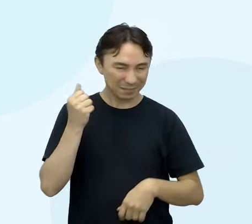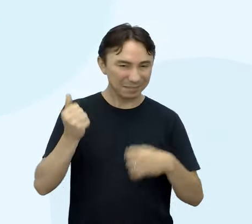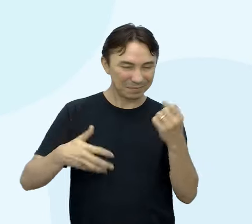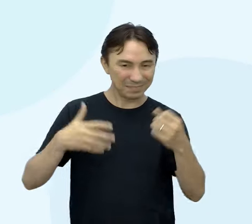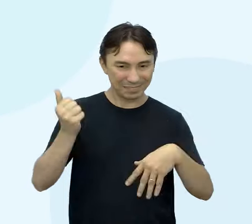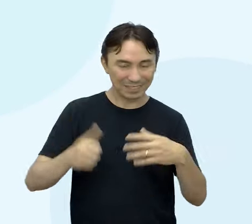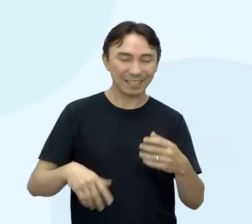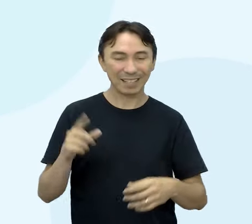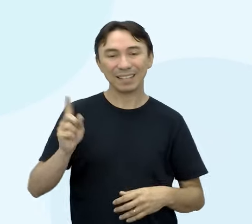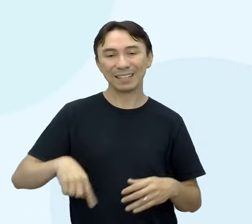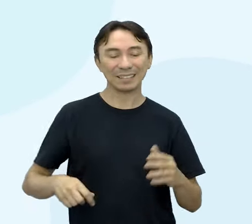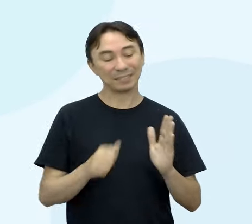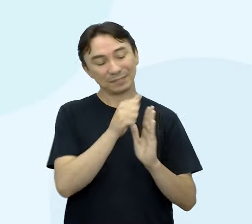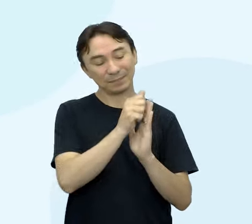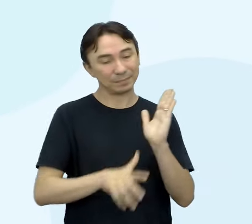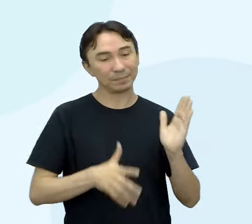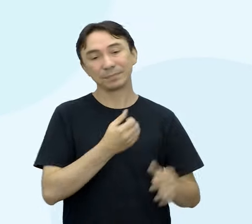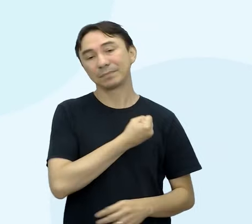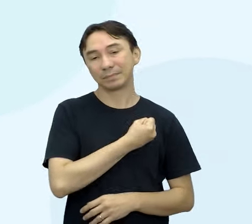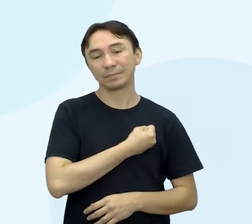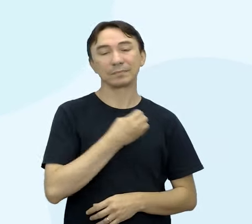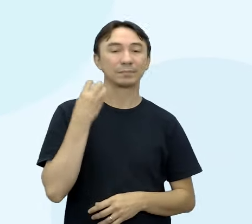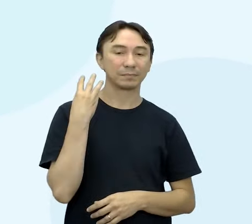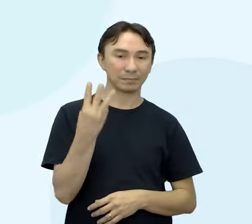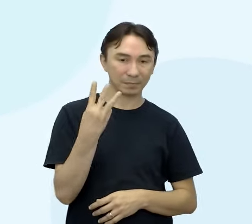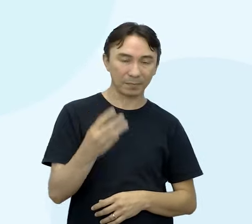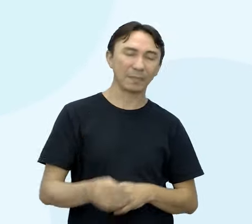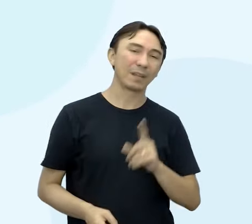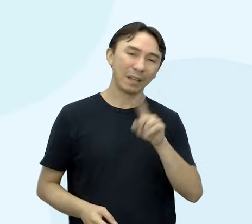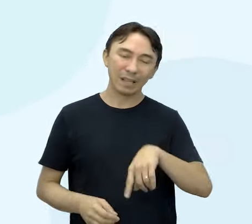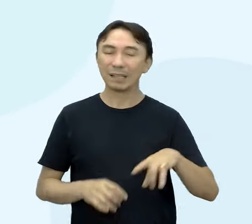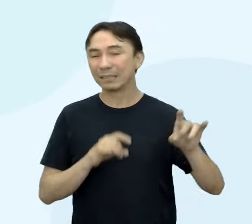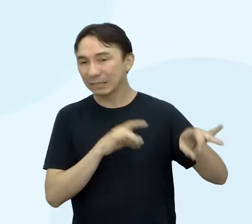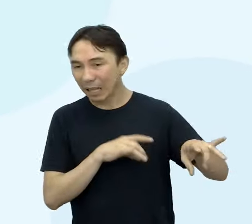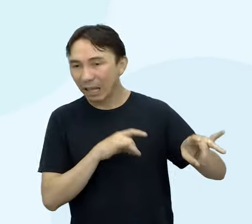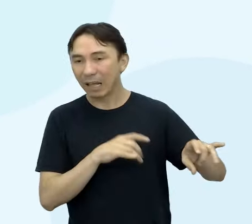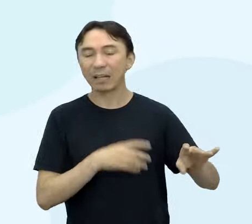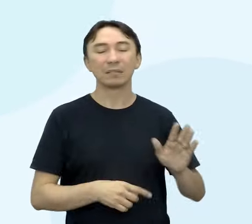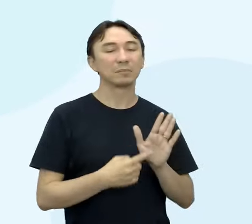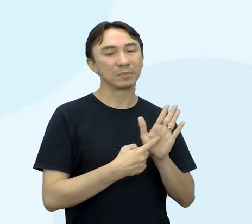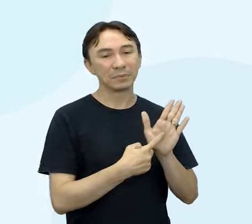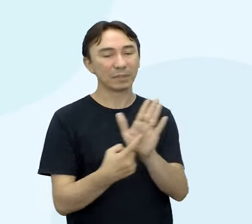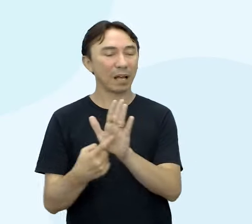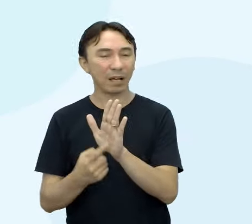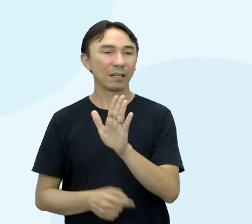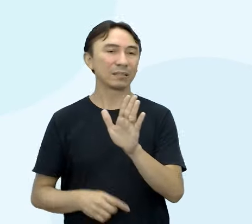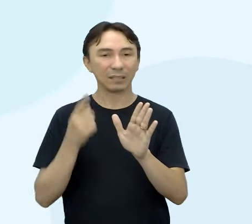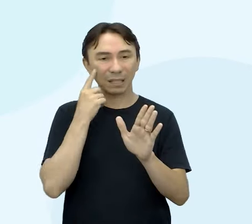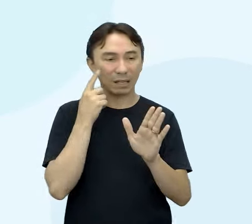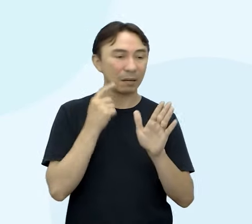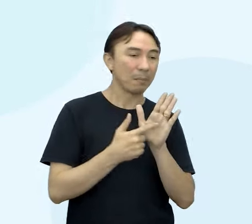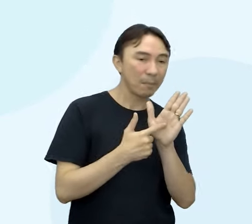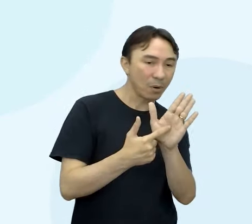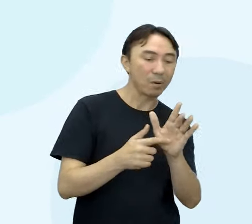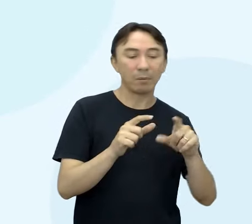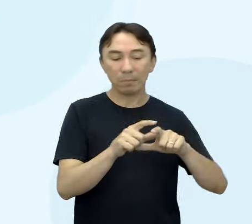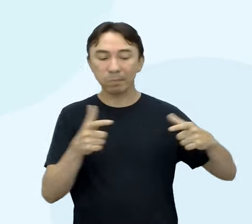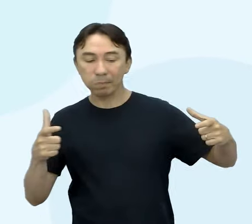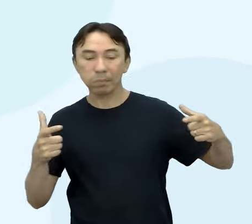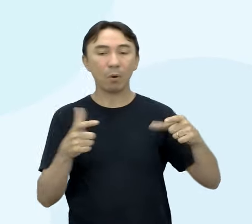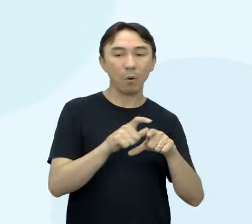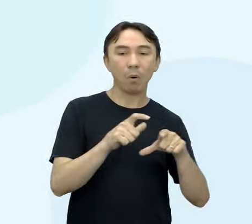começando a atividade número 3 que tem a ver com técnicas de amostragem, com tamanho de amostra, e toda essa parte bem legal do público